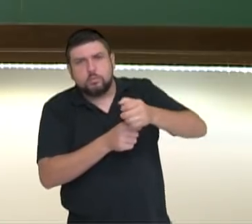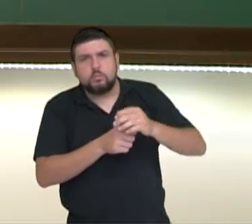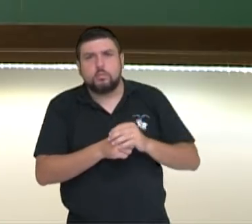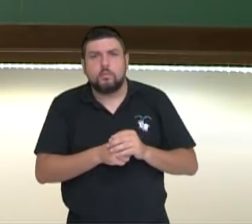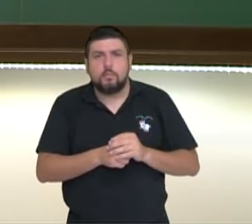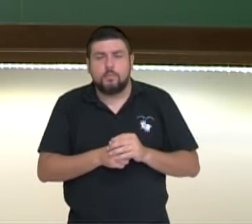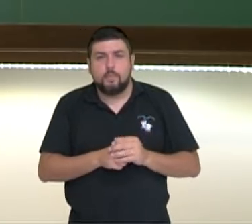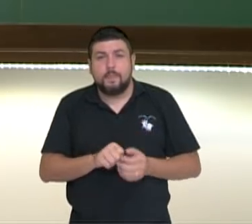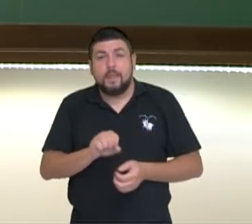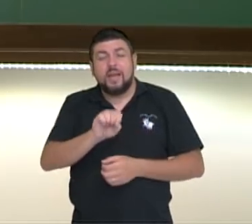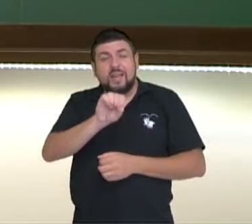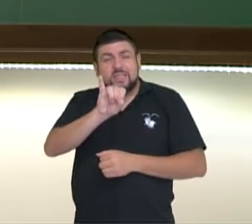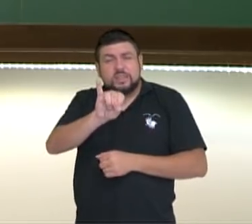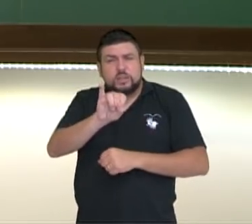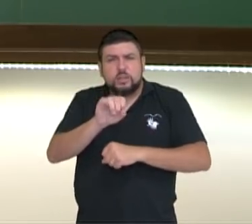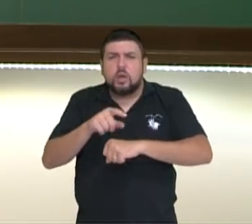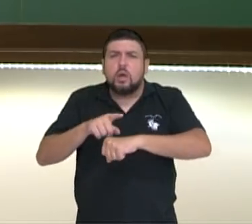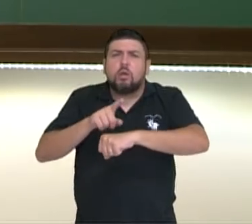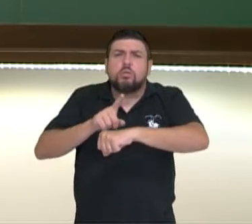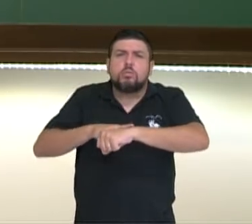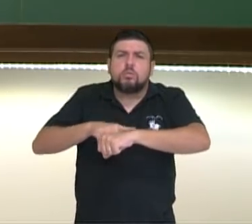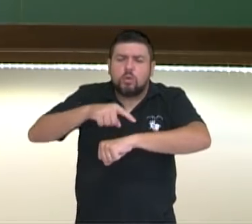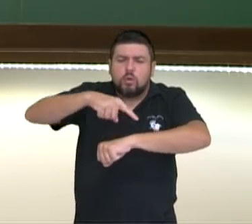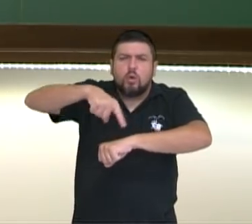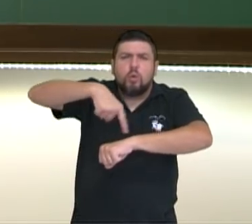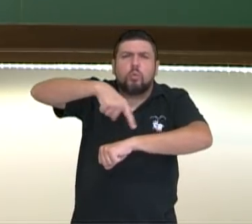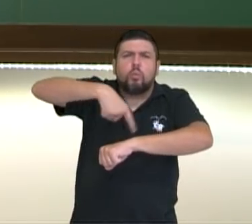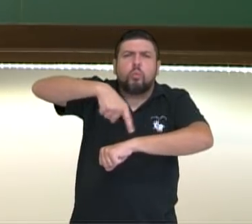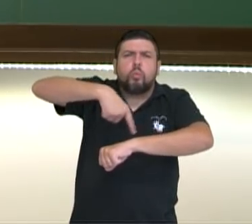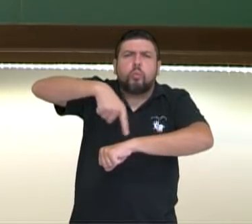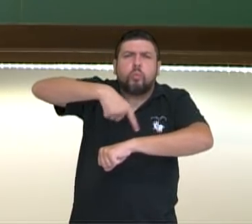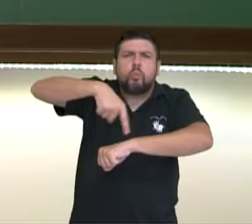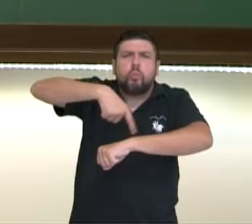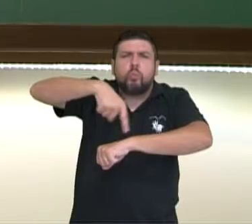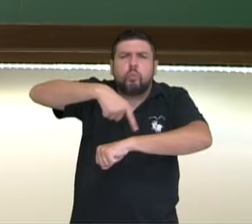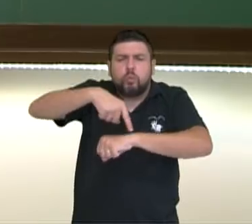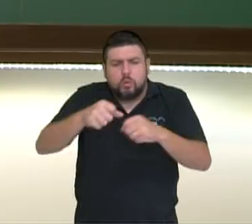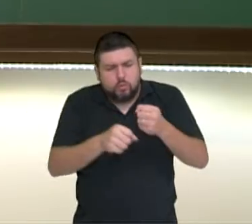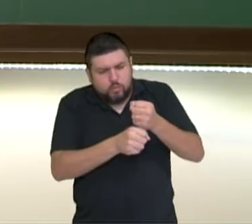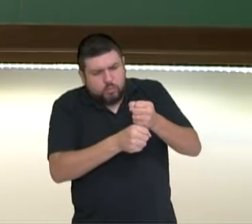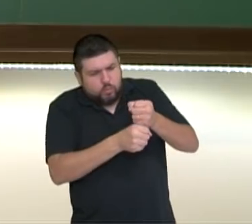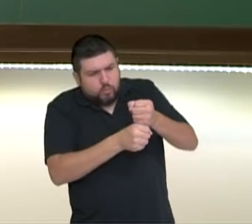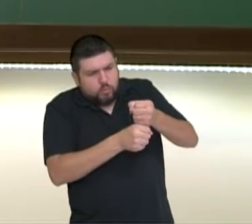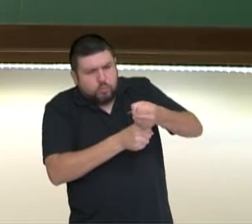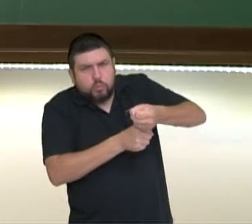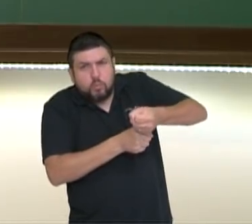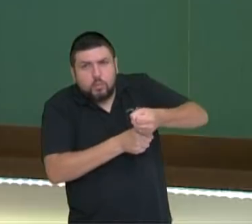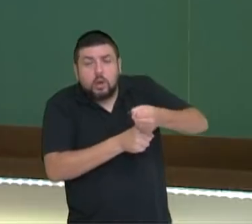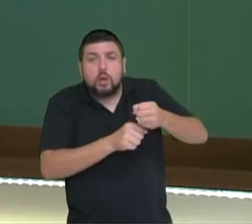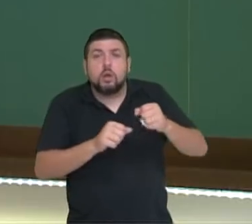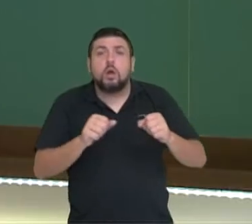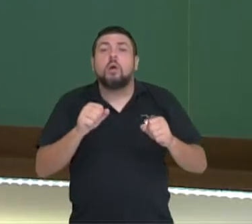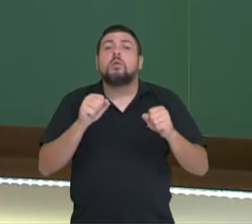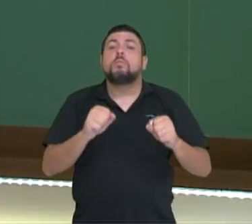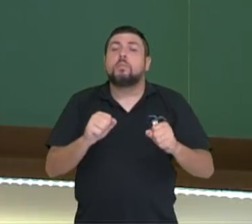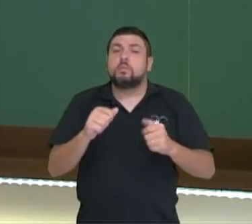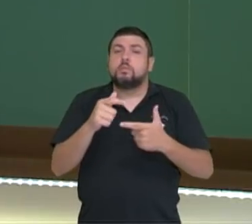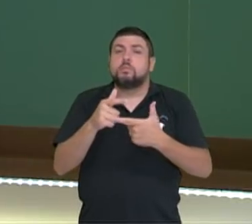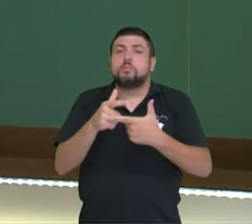nós ficamos muito tempo nessa posição, a gente pode causar um